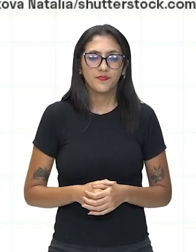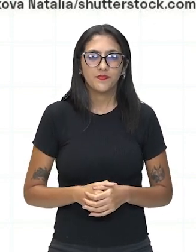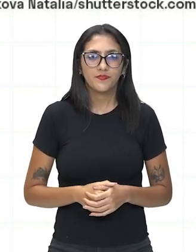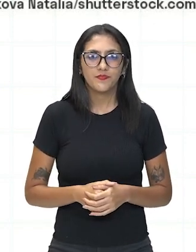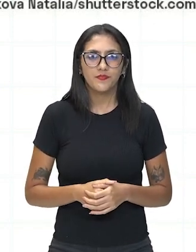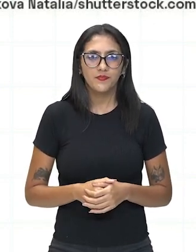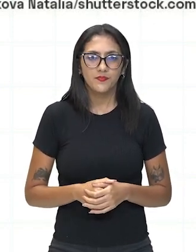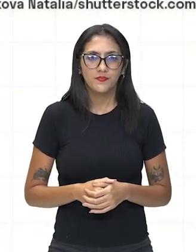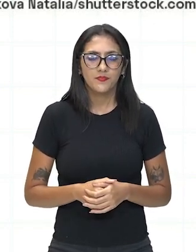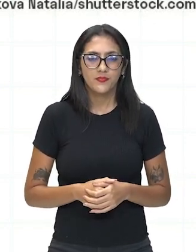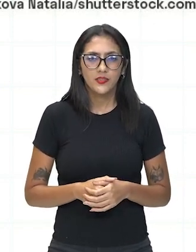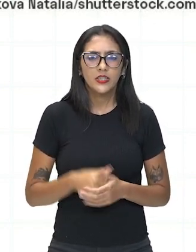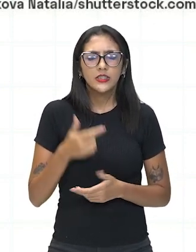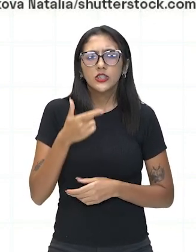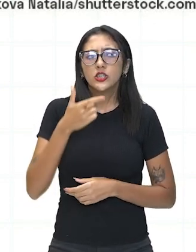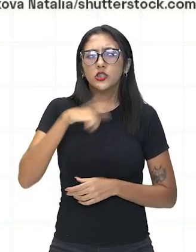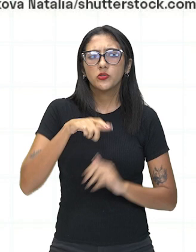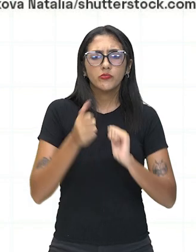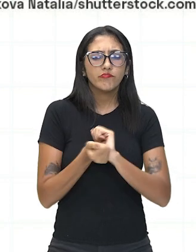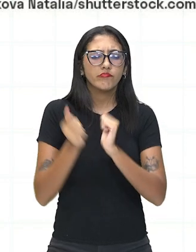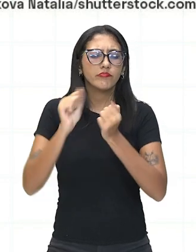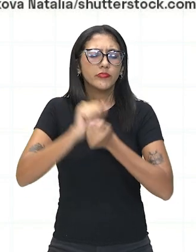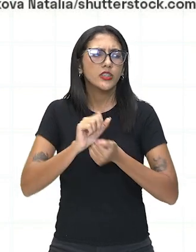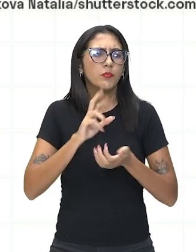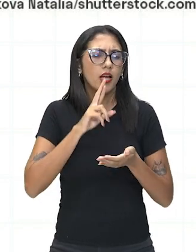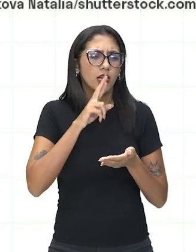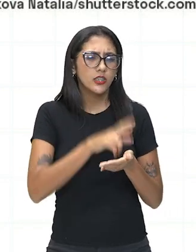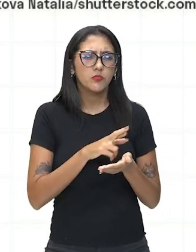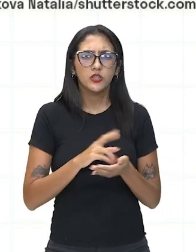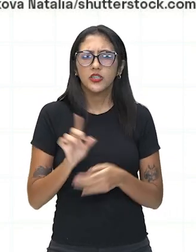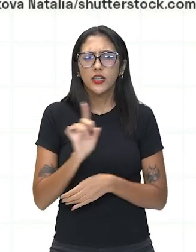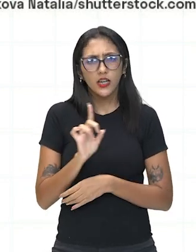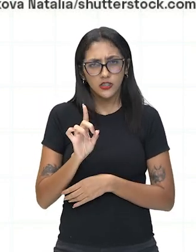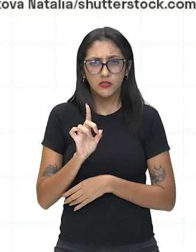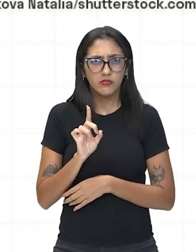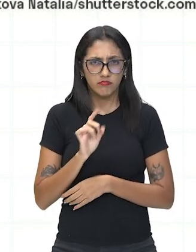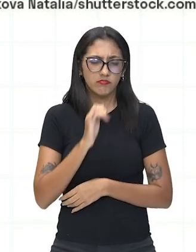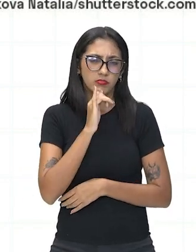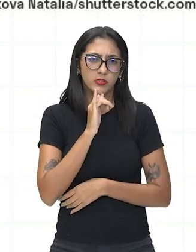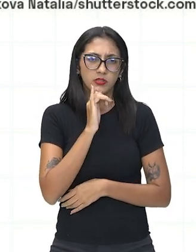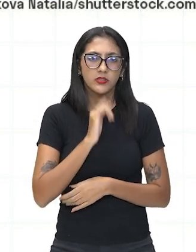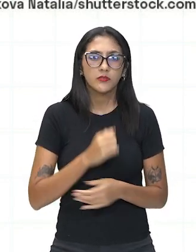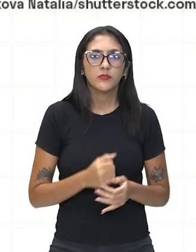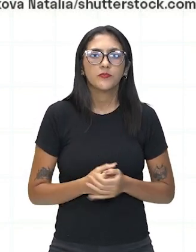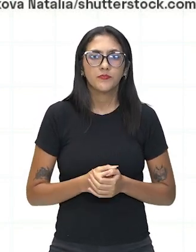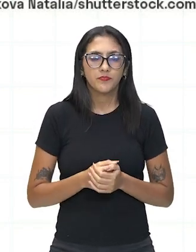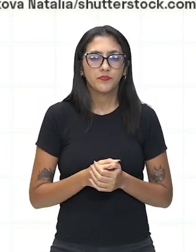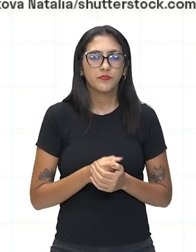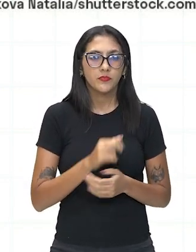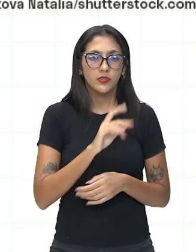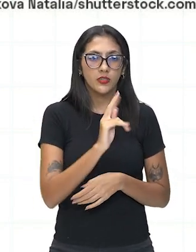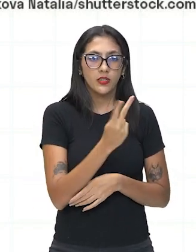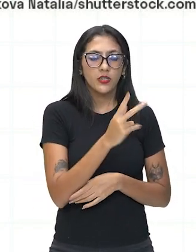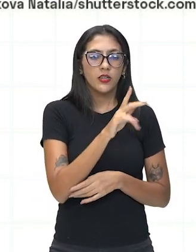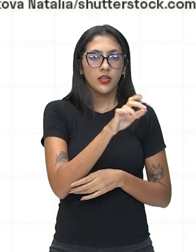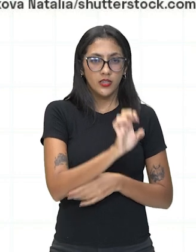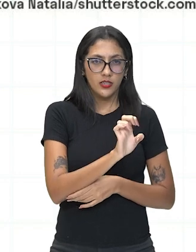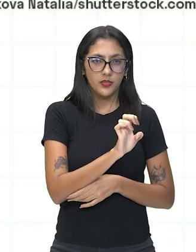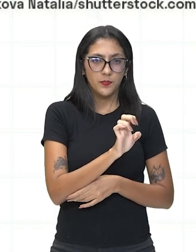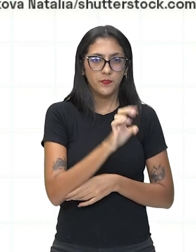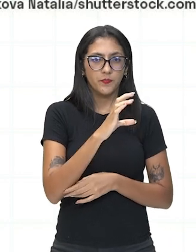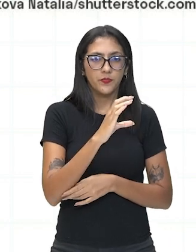Agora eu quero reescrever essa frase na forma negativa. Como é que eu faço? Vamos lá. He could,